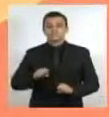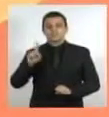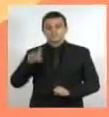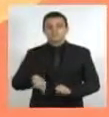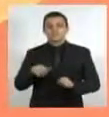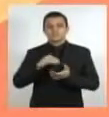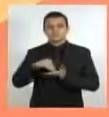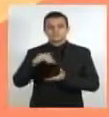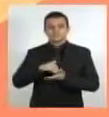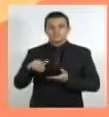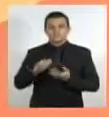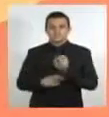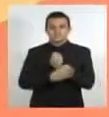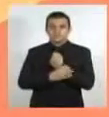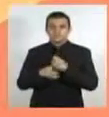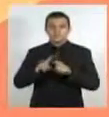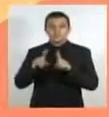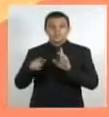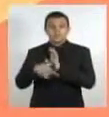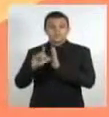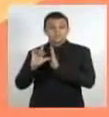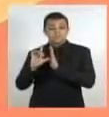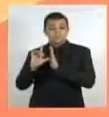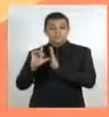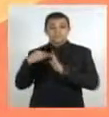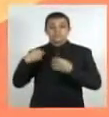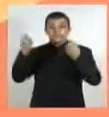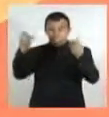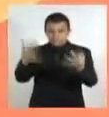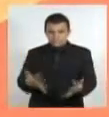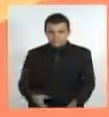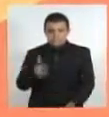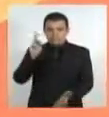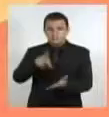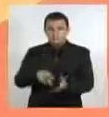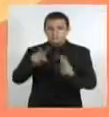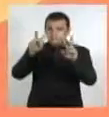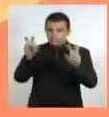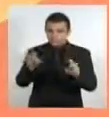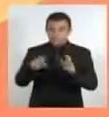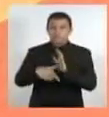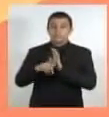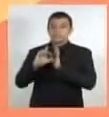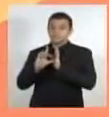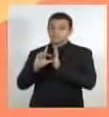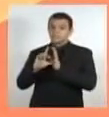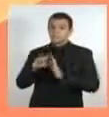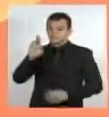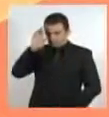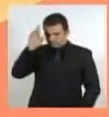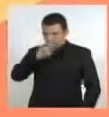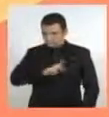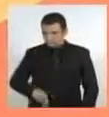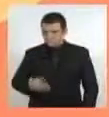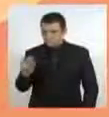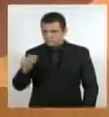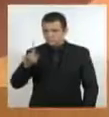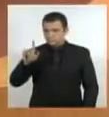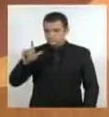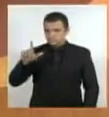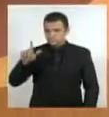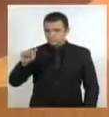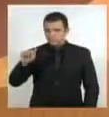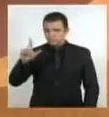também, antes de adentrar aqui, de fato, ao tema, presidente Glaubert, que aqui preside